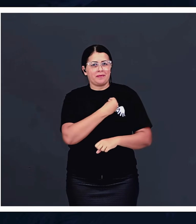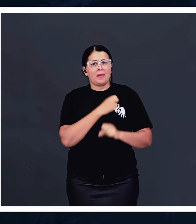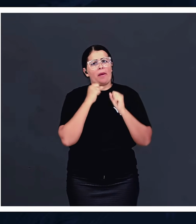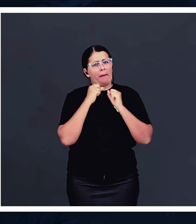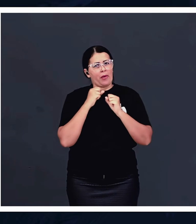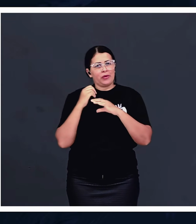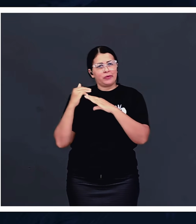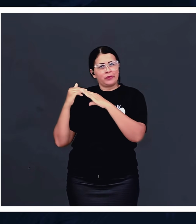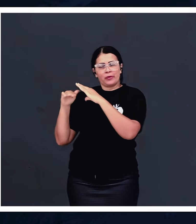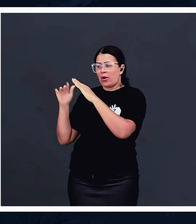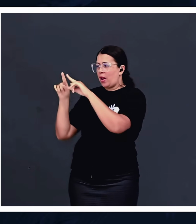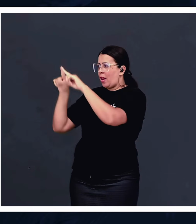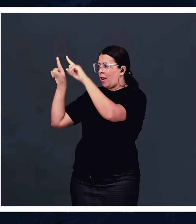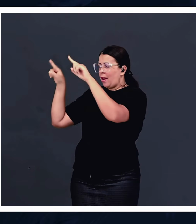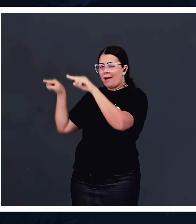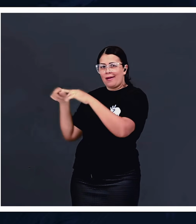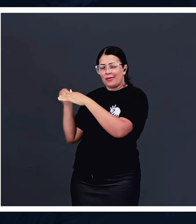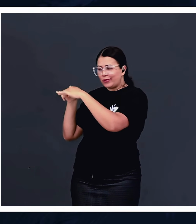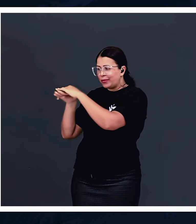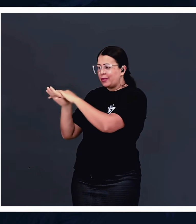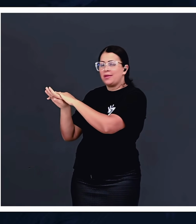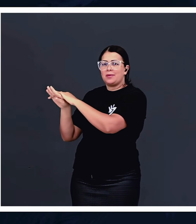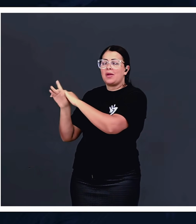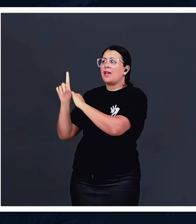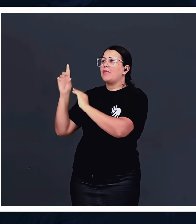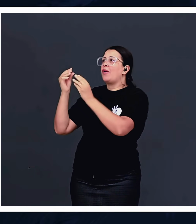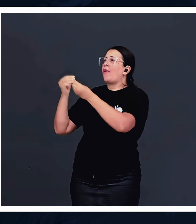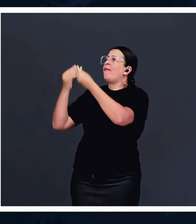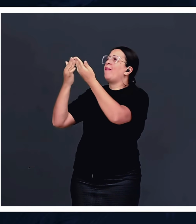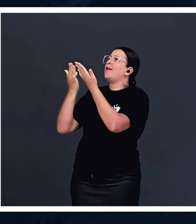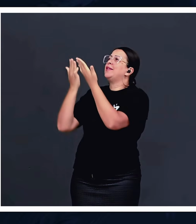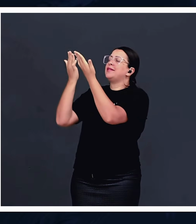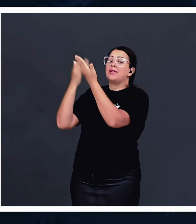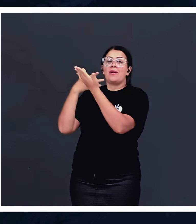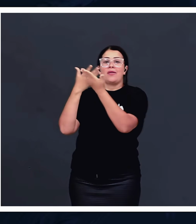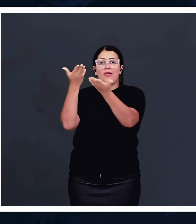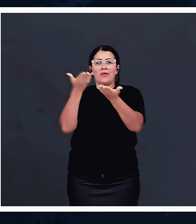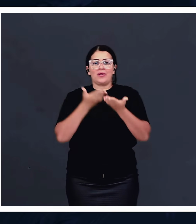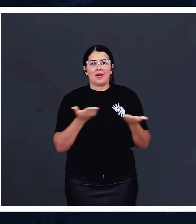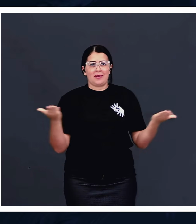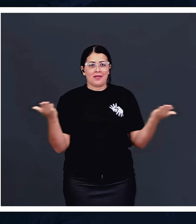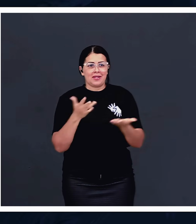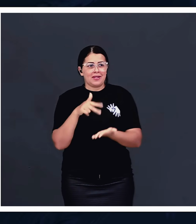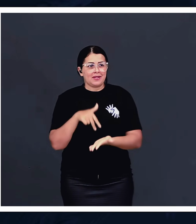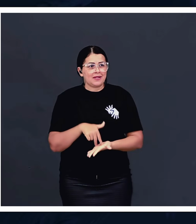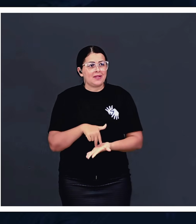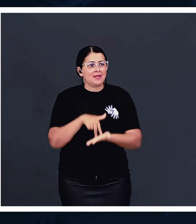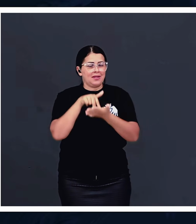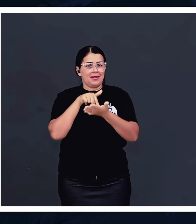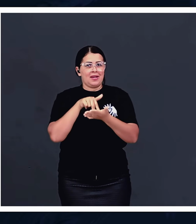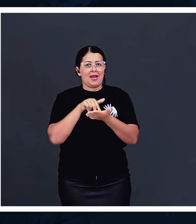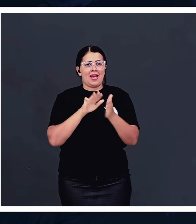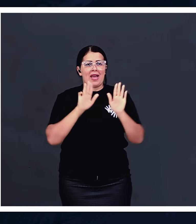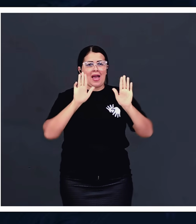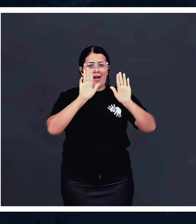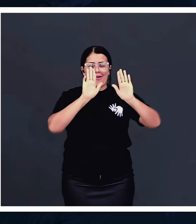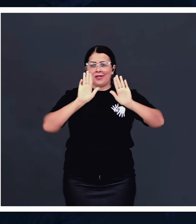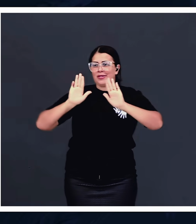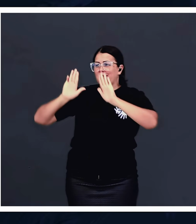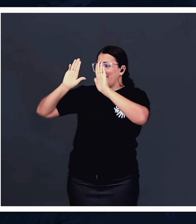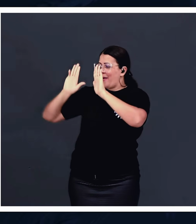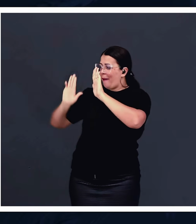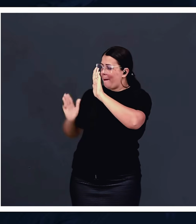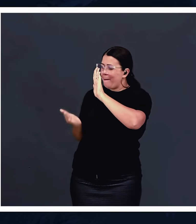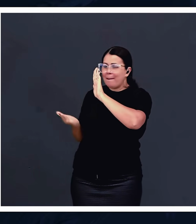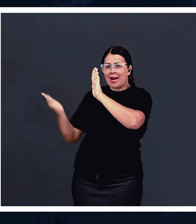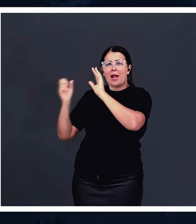pode colocar ali, para ser colocado e apresentado diante do Senhor. E eu quero convidar você para ficar de pé, junto comigo, estender as mãos para cá, para